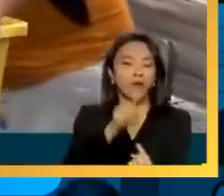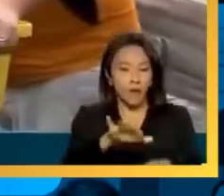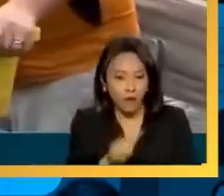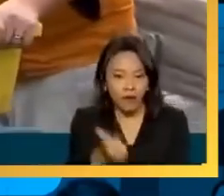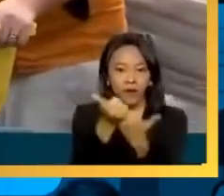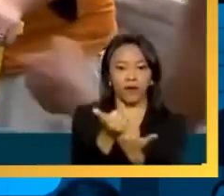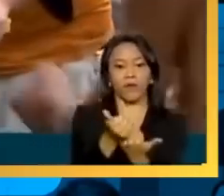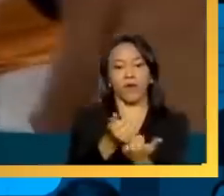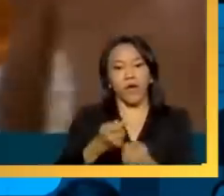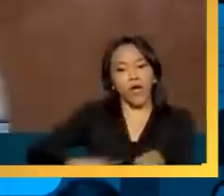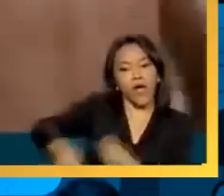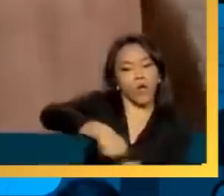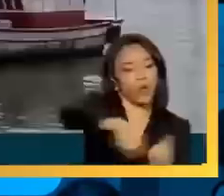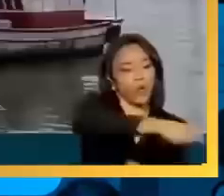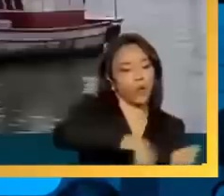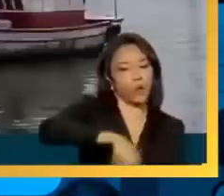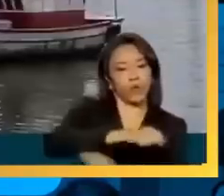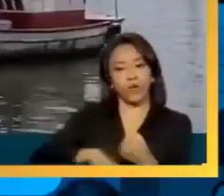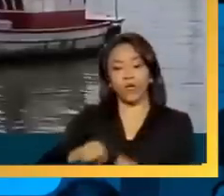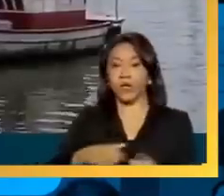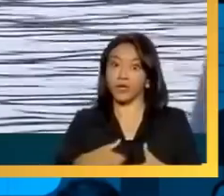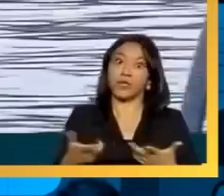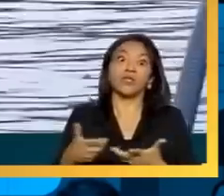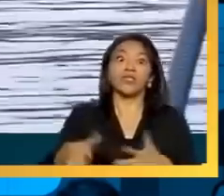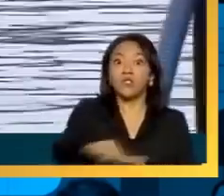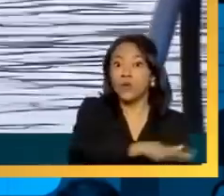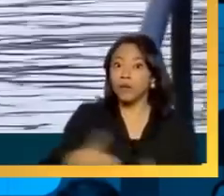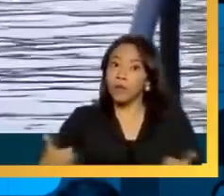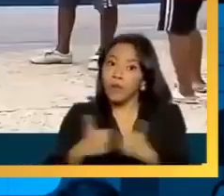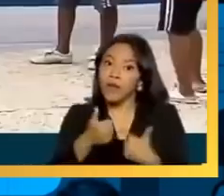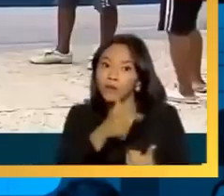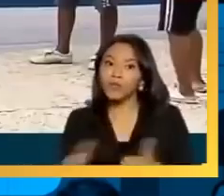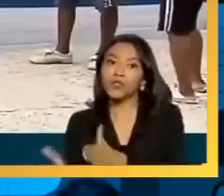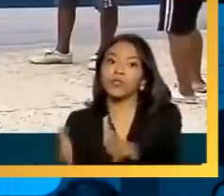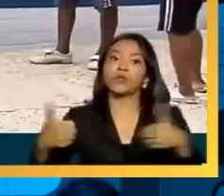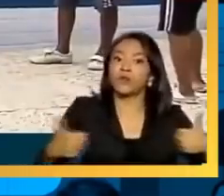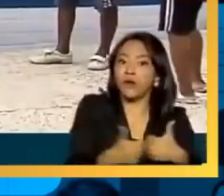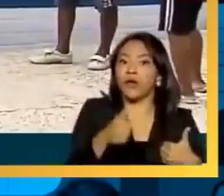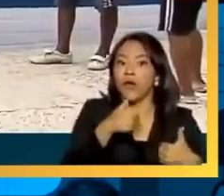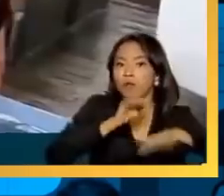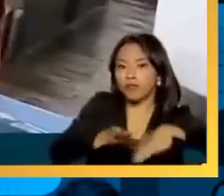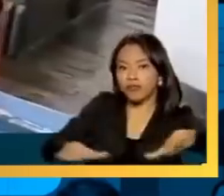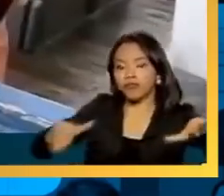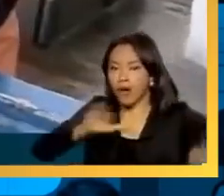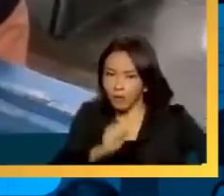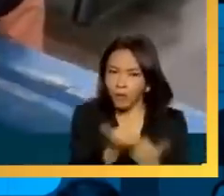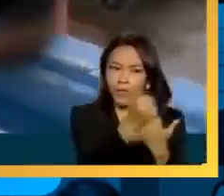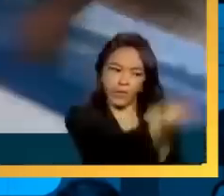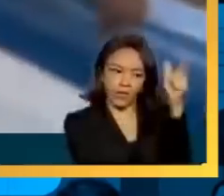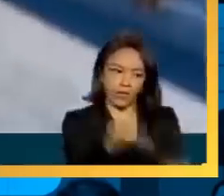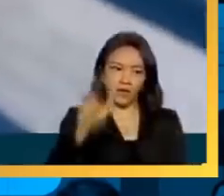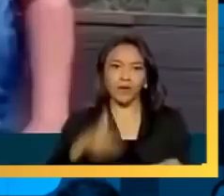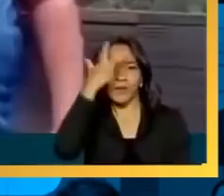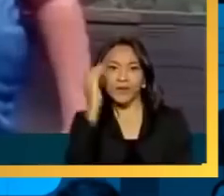o desenvolvimento da economia nas regiões próximas à costa, rios e lagos, apoiando principalmente pescadores